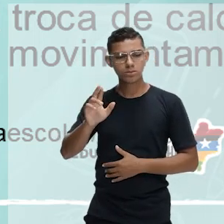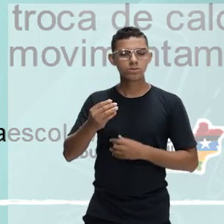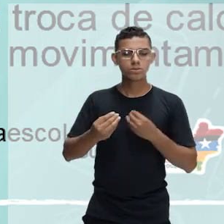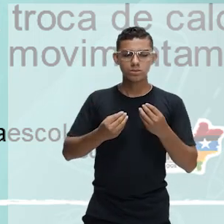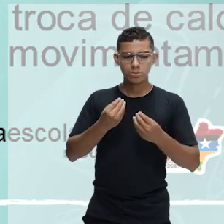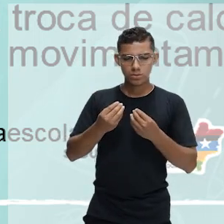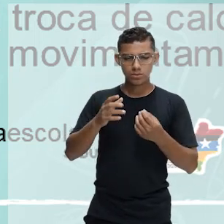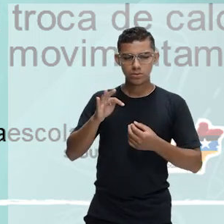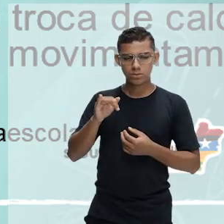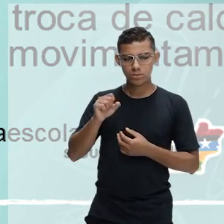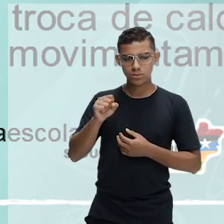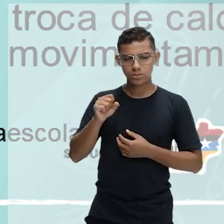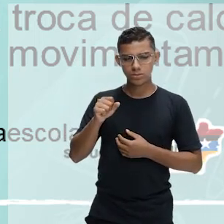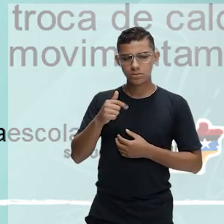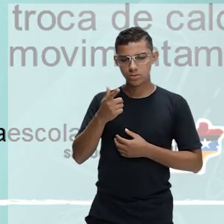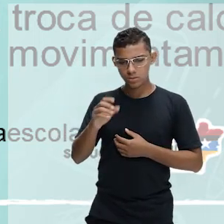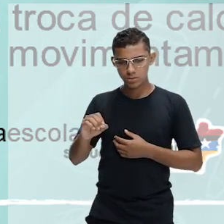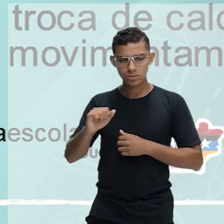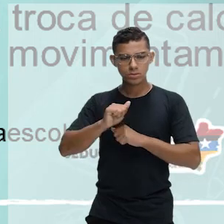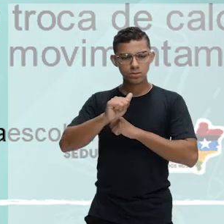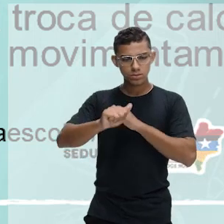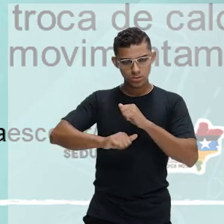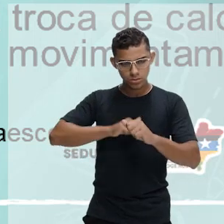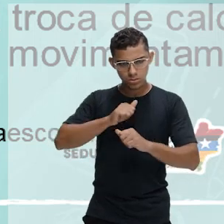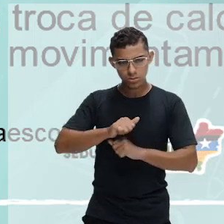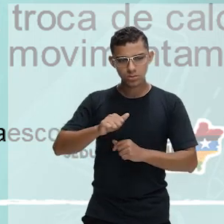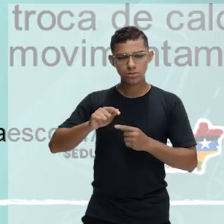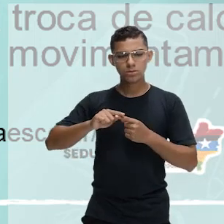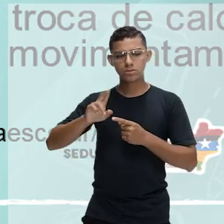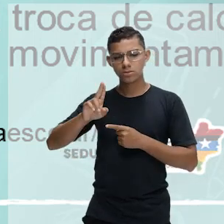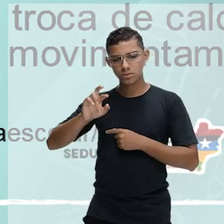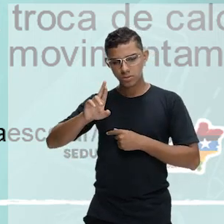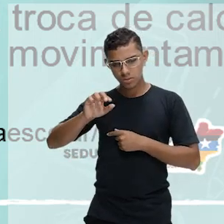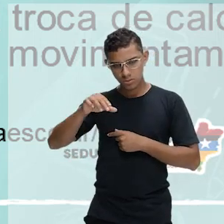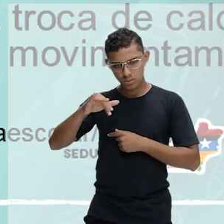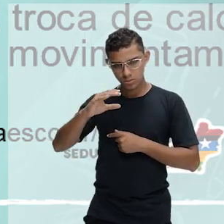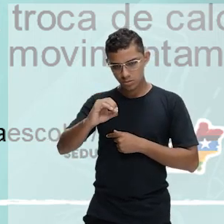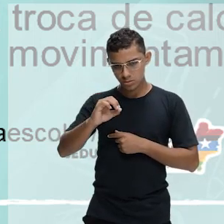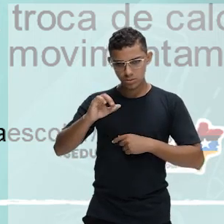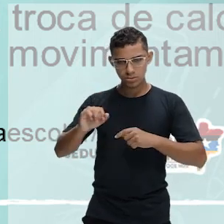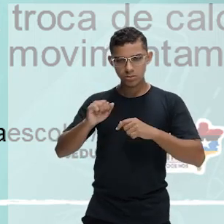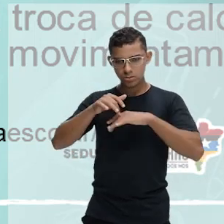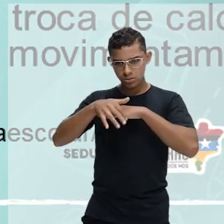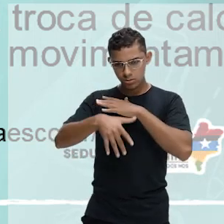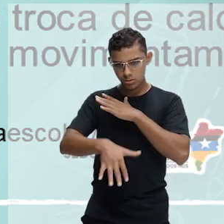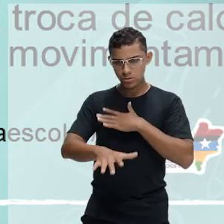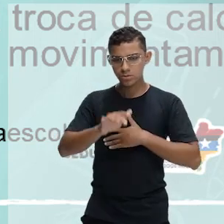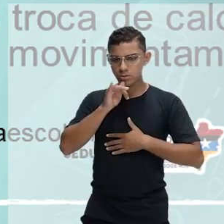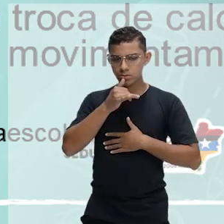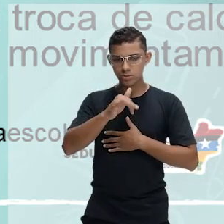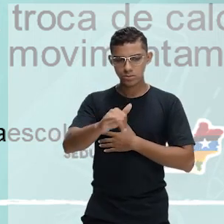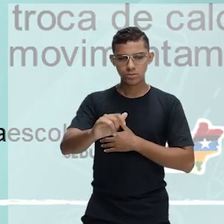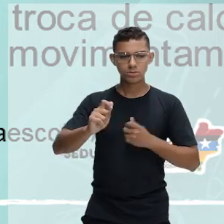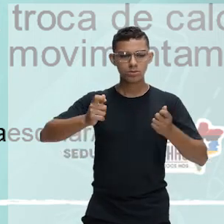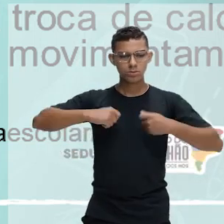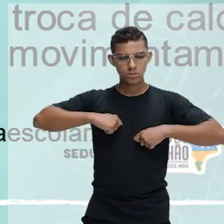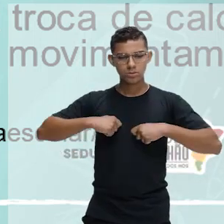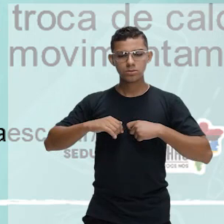do elemento combustível aquece a água que passa pelo reator a uma temperatura de 320 graus